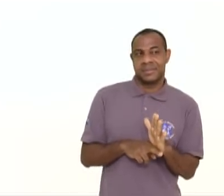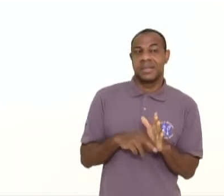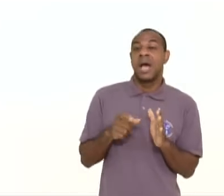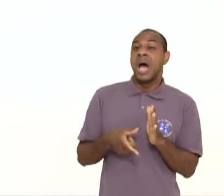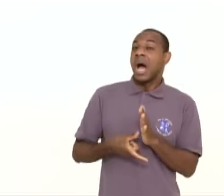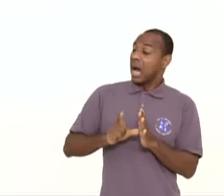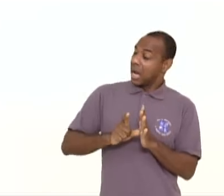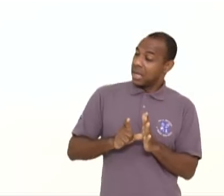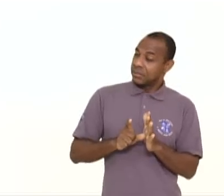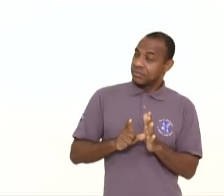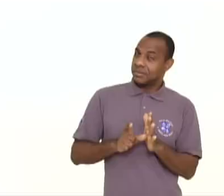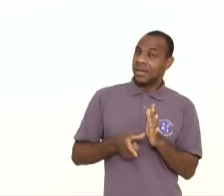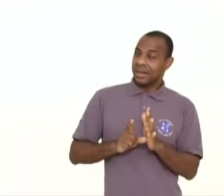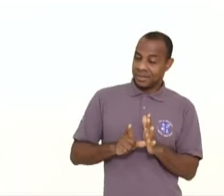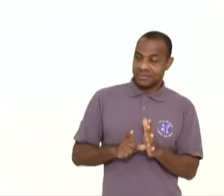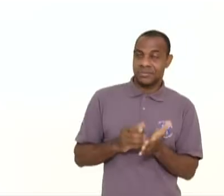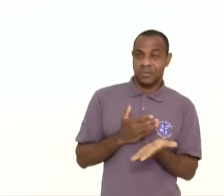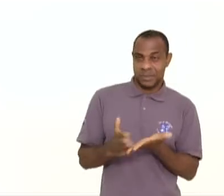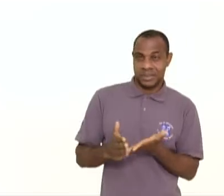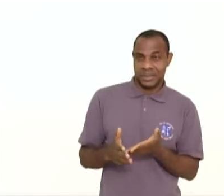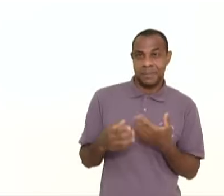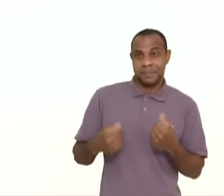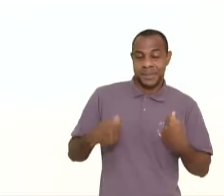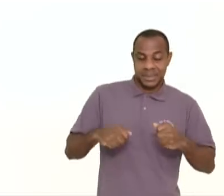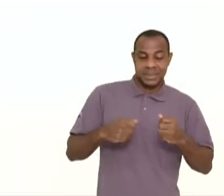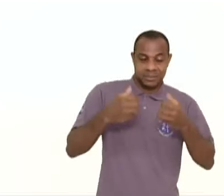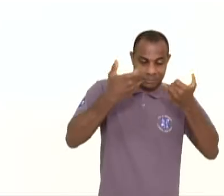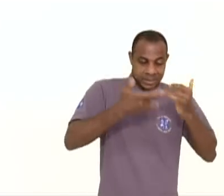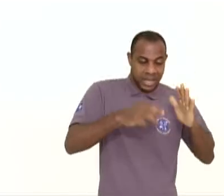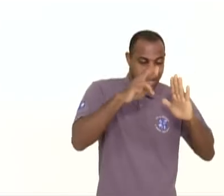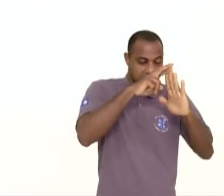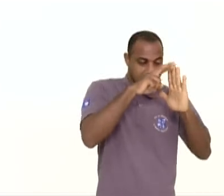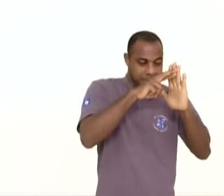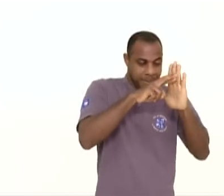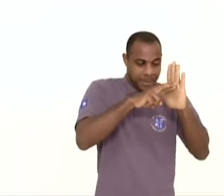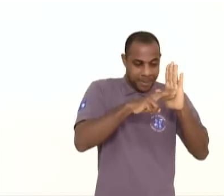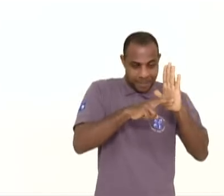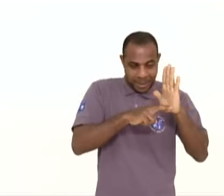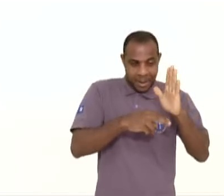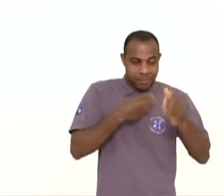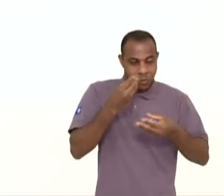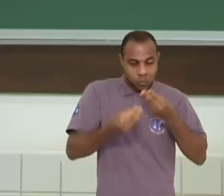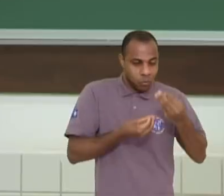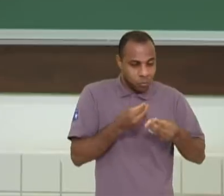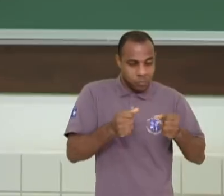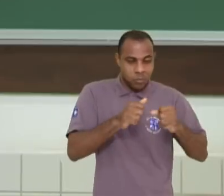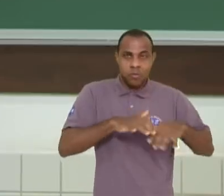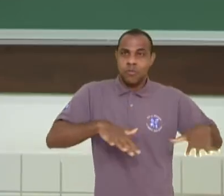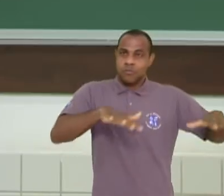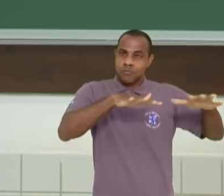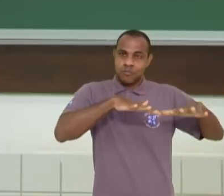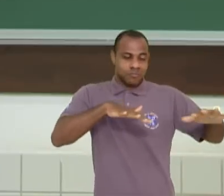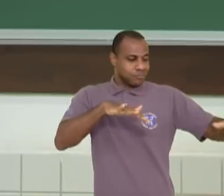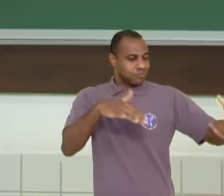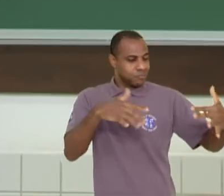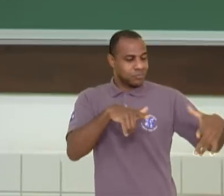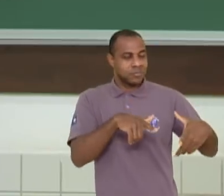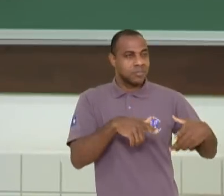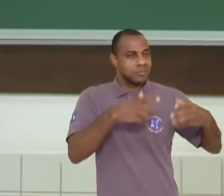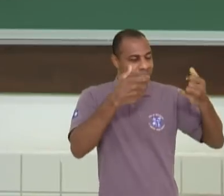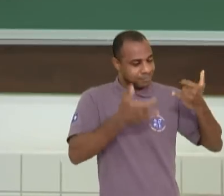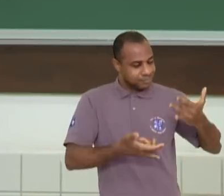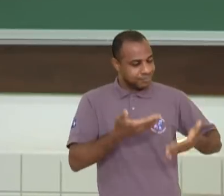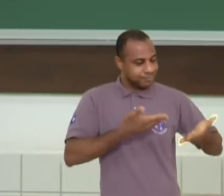de começar toda e qualquer atividade, determino as regras, converso com todos os participantes, criamos as regras, criamos a